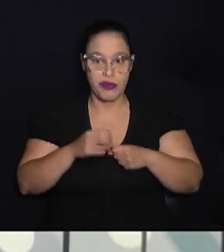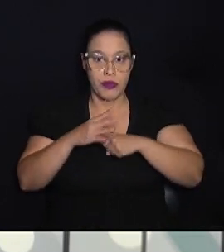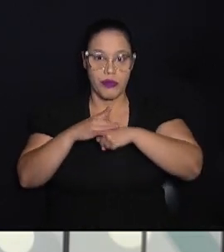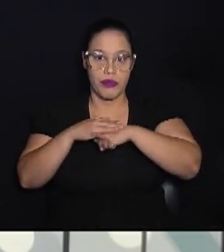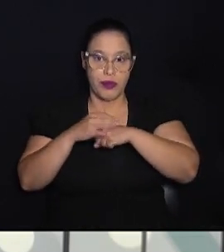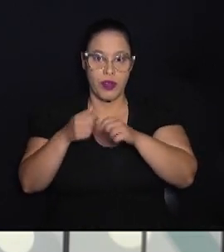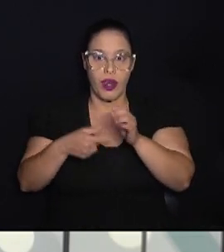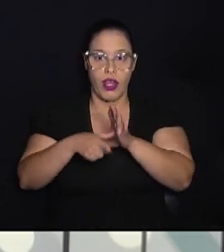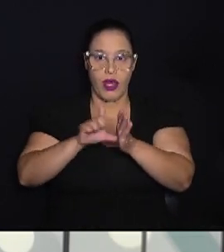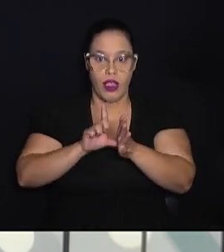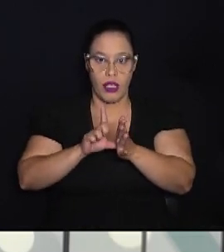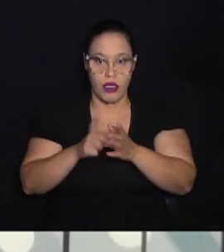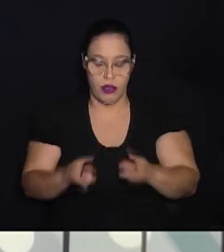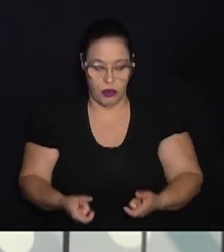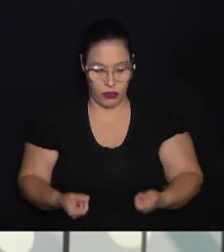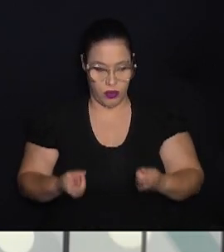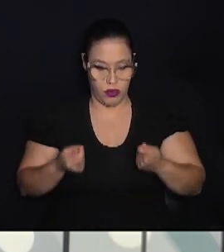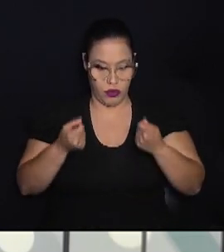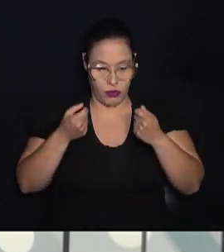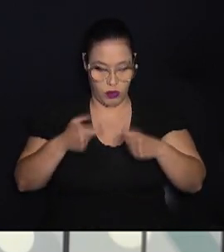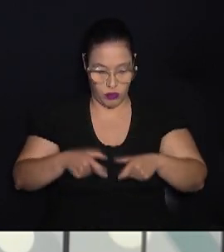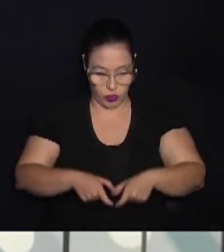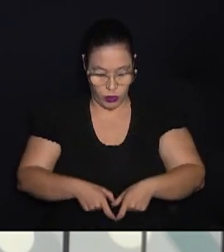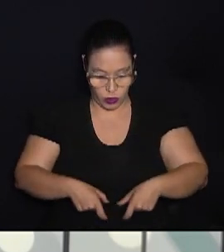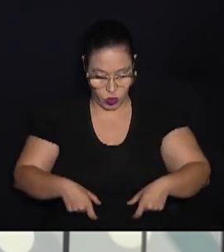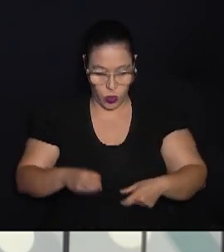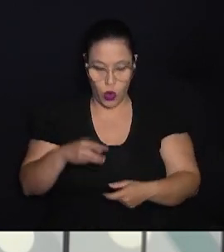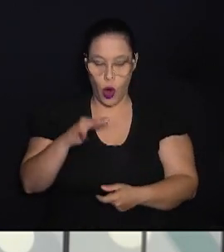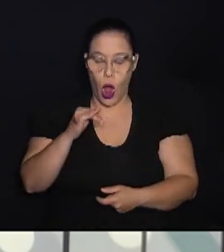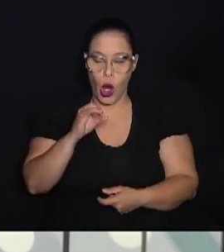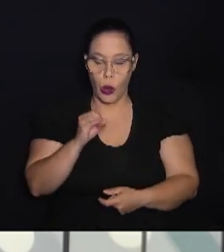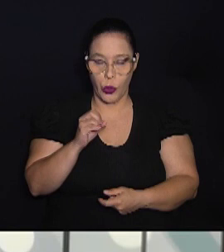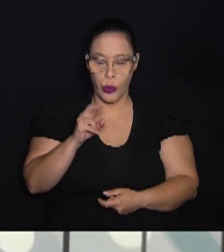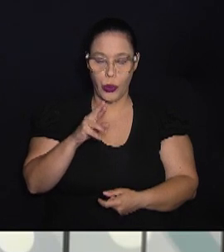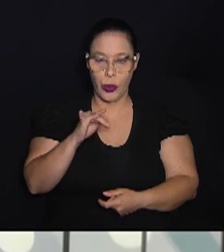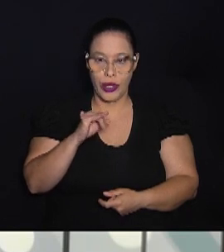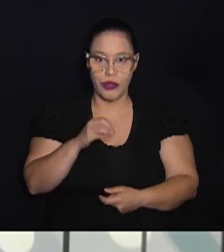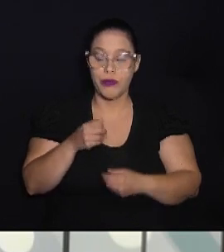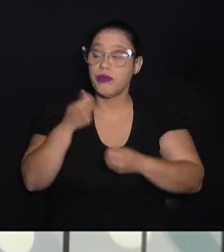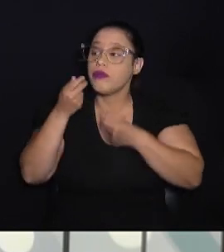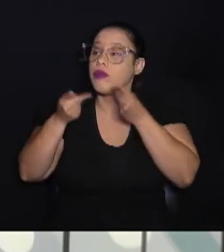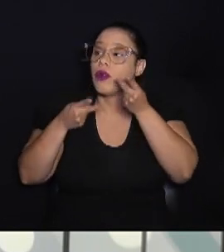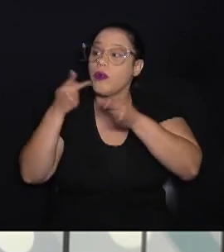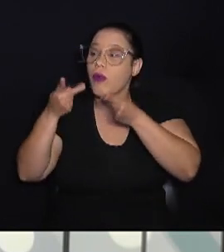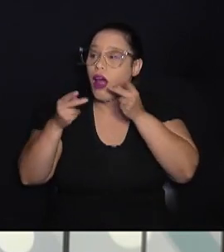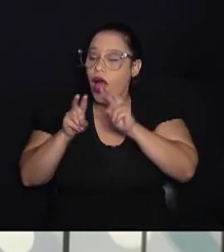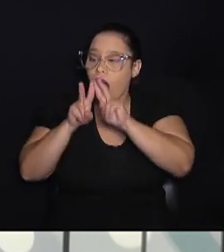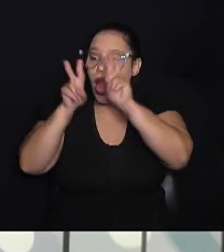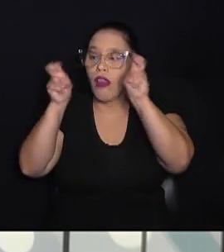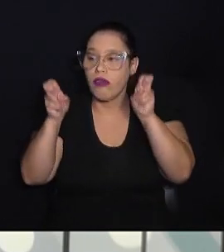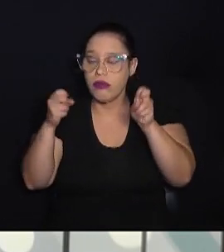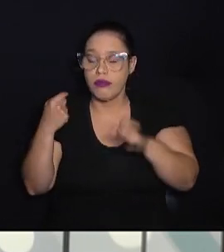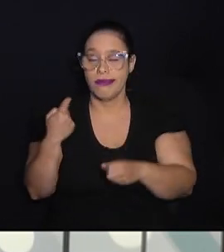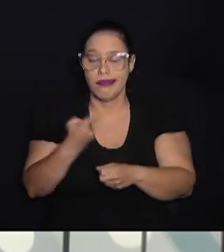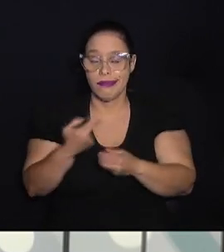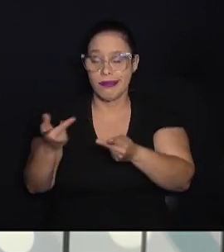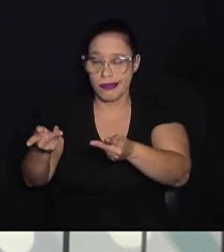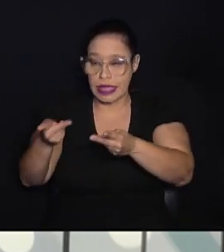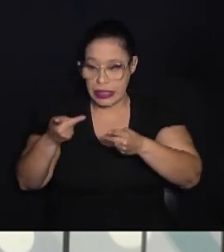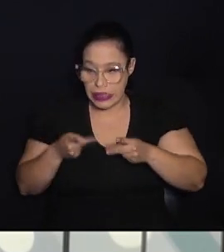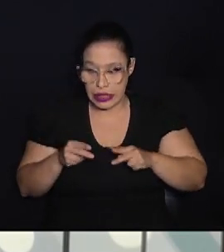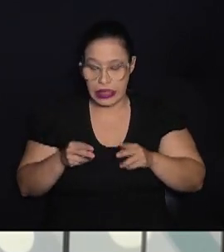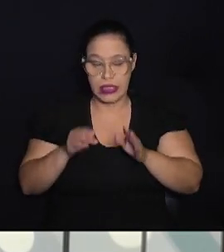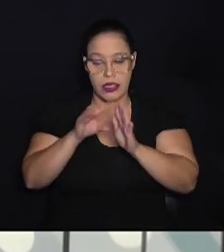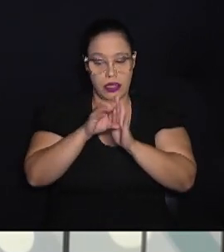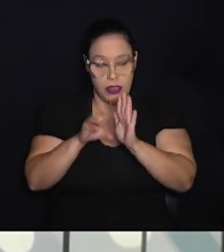atrás somente do câncer de colo do útero. Para falar sobre esse tema, a nossa convidada do programa